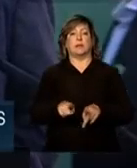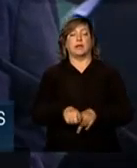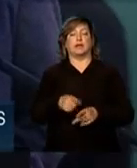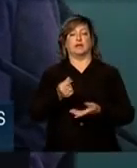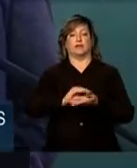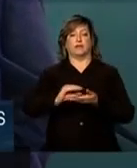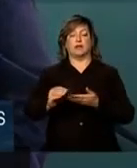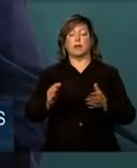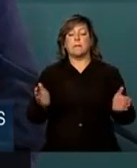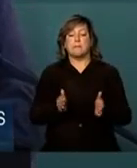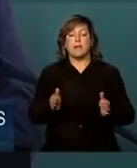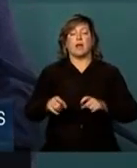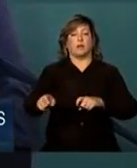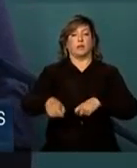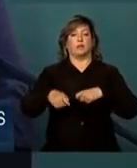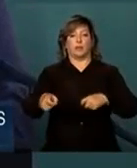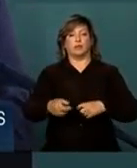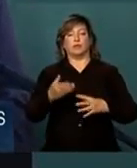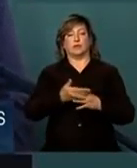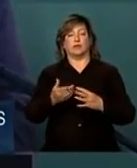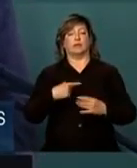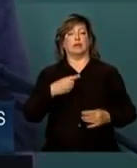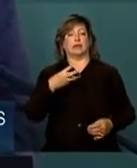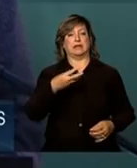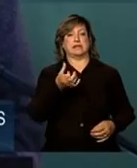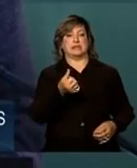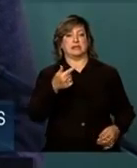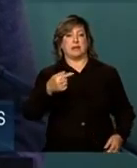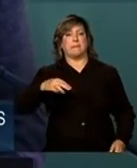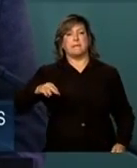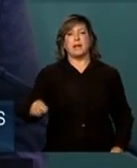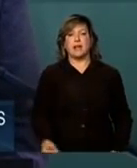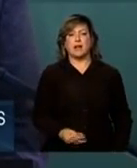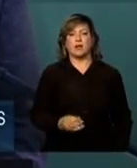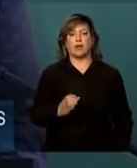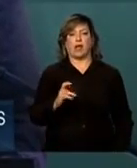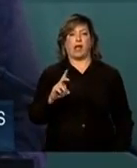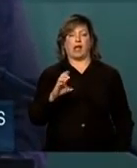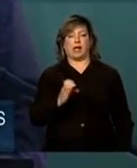dos pequenos produtores rurais, 367 milhões em crédito